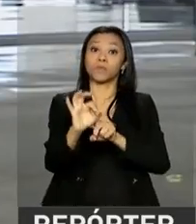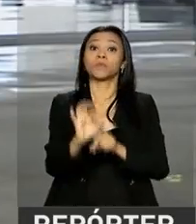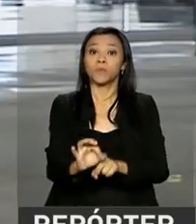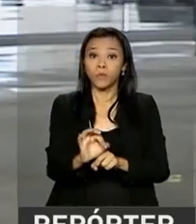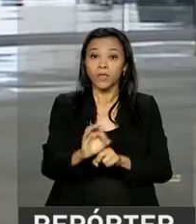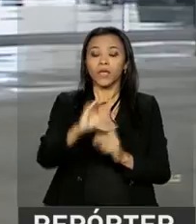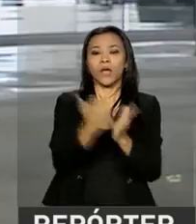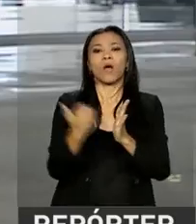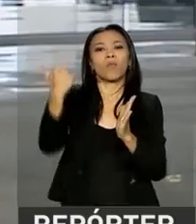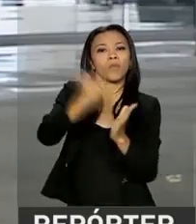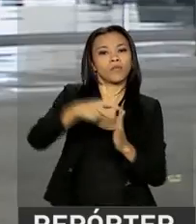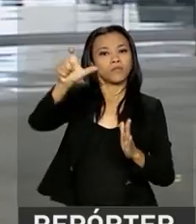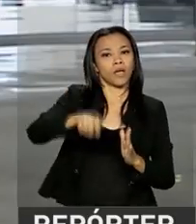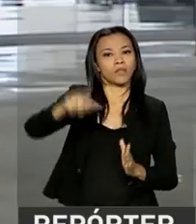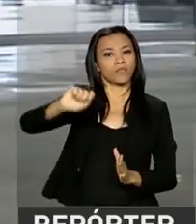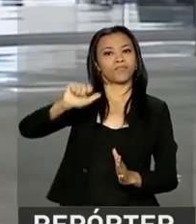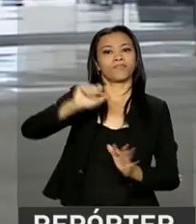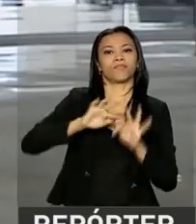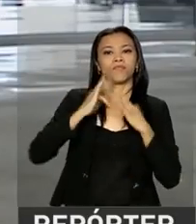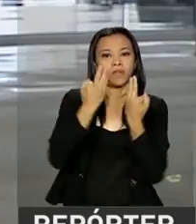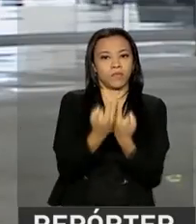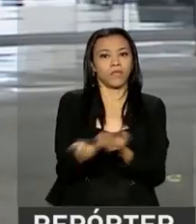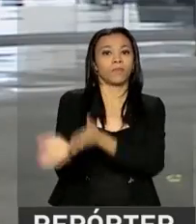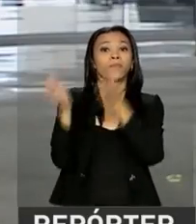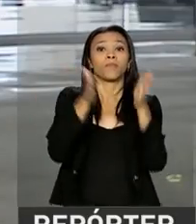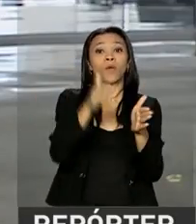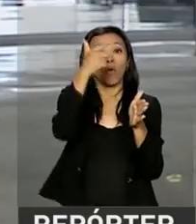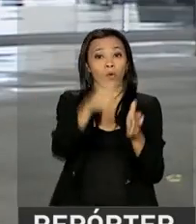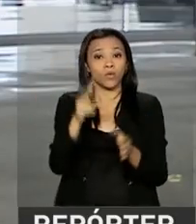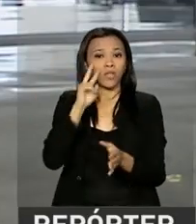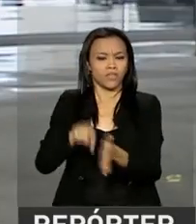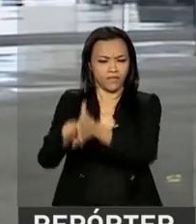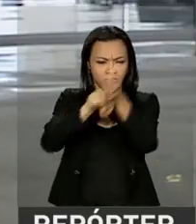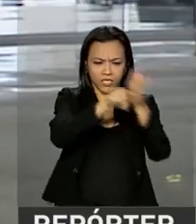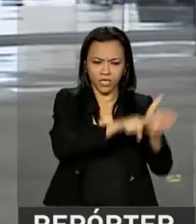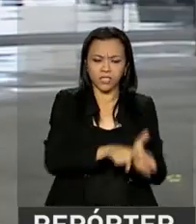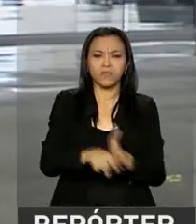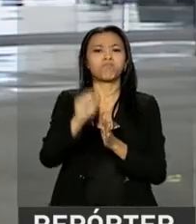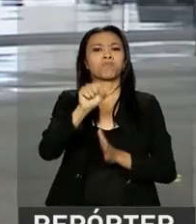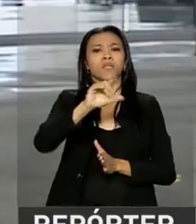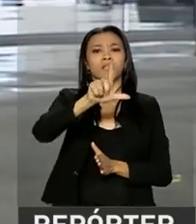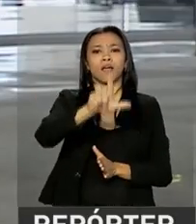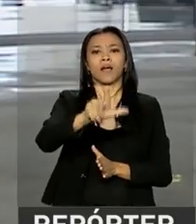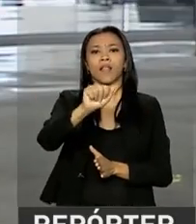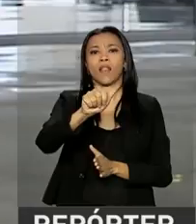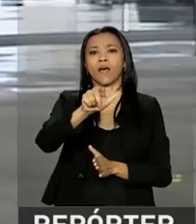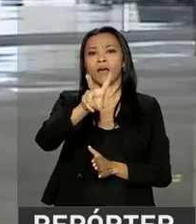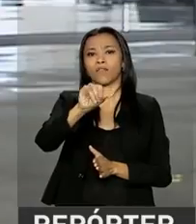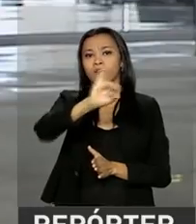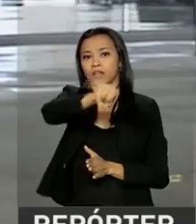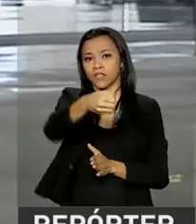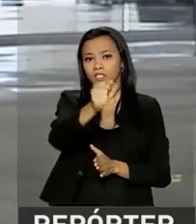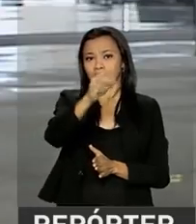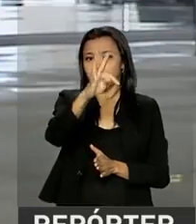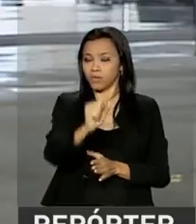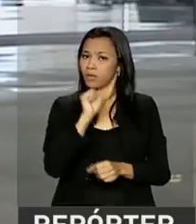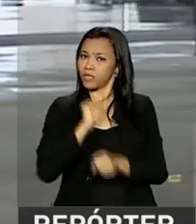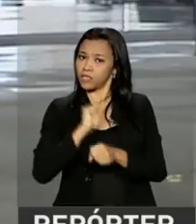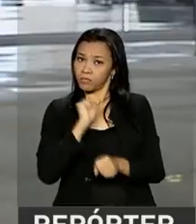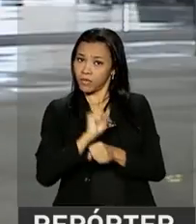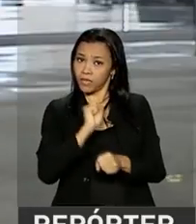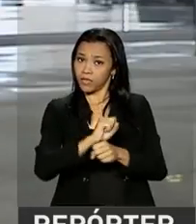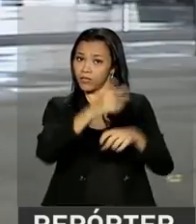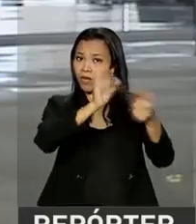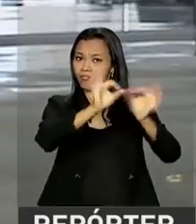Bolsa Família sobre as investigações da operação lava-jato o presidente defendeu a necessidade de aguardar a finalização do trabalho pelo